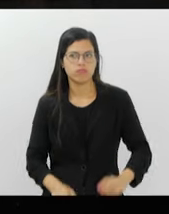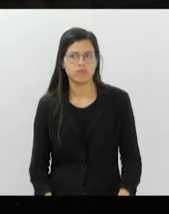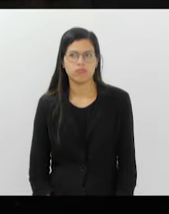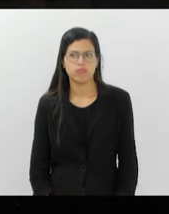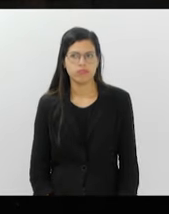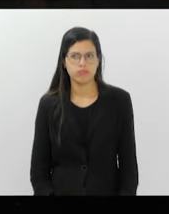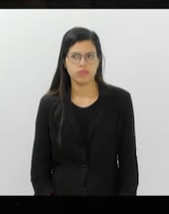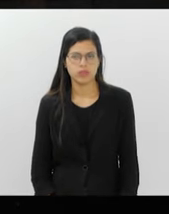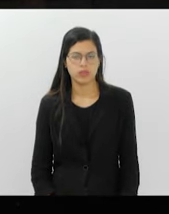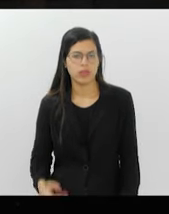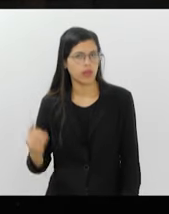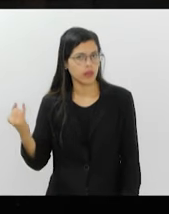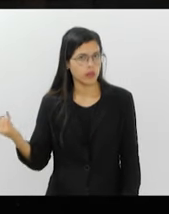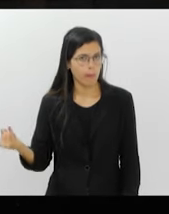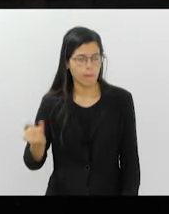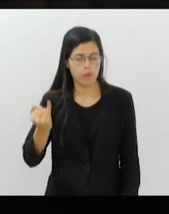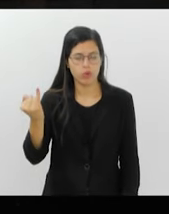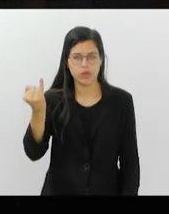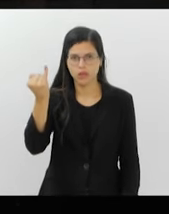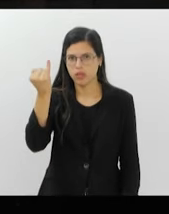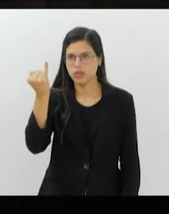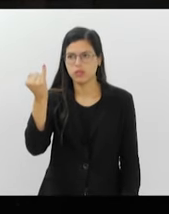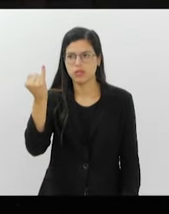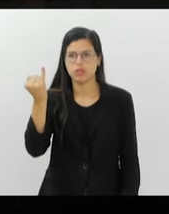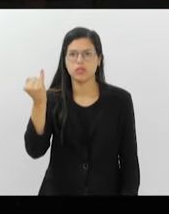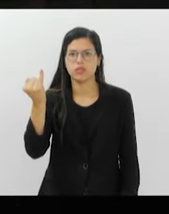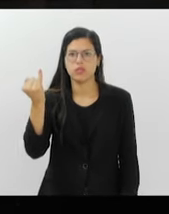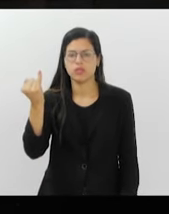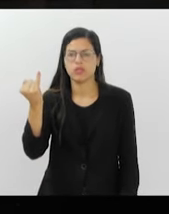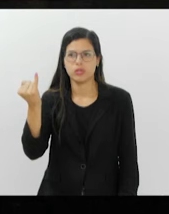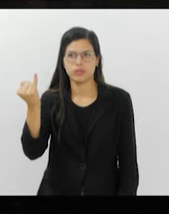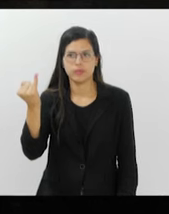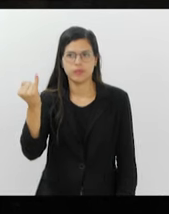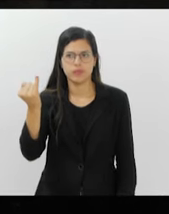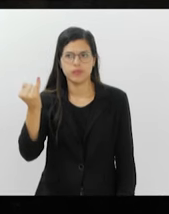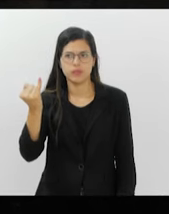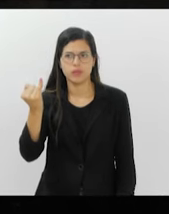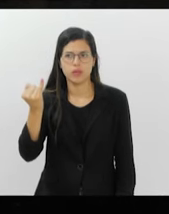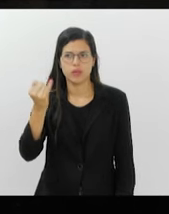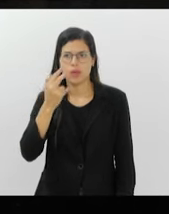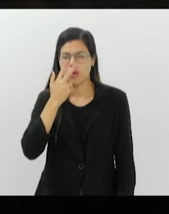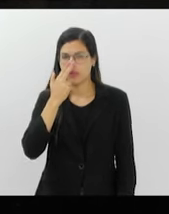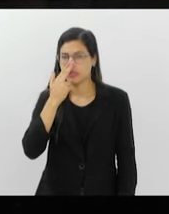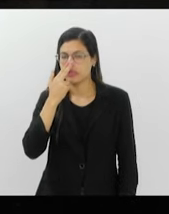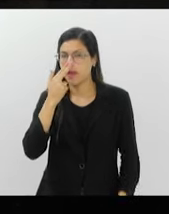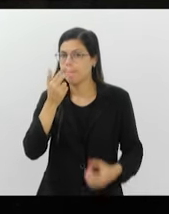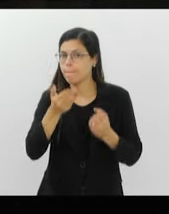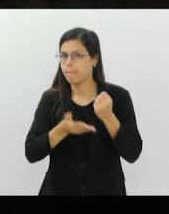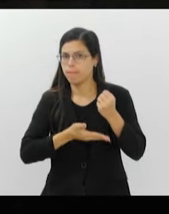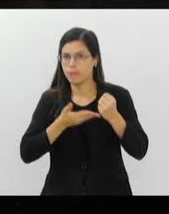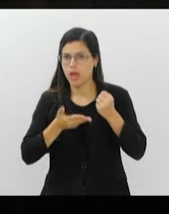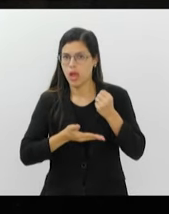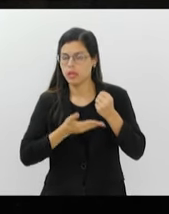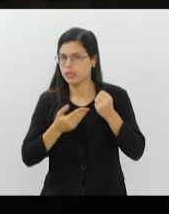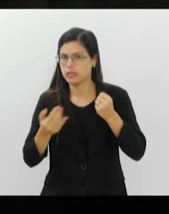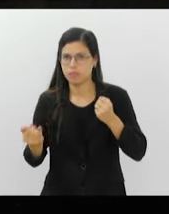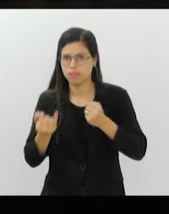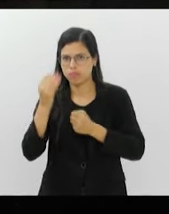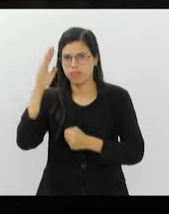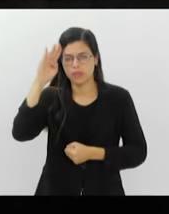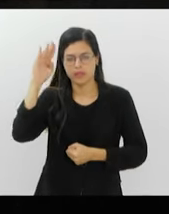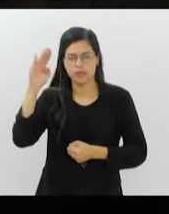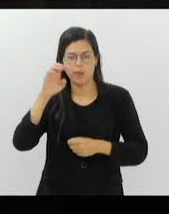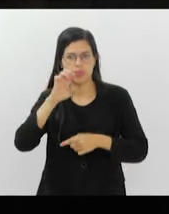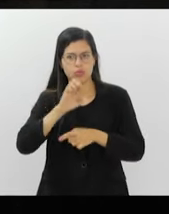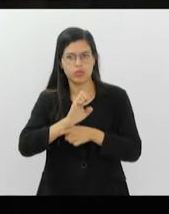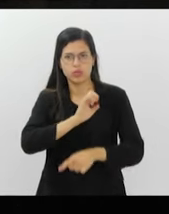absolutamente relevante diria até que fundamentais para o estado do Rio